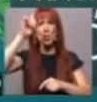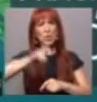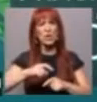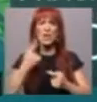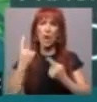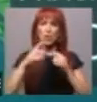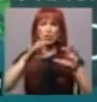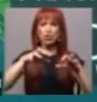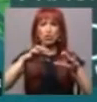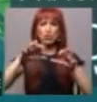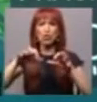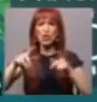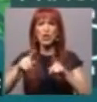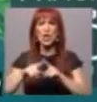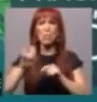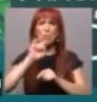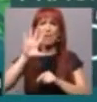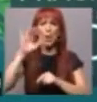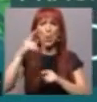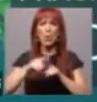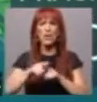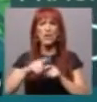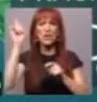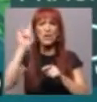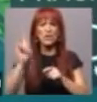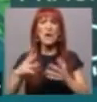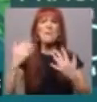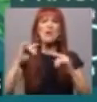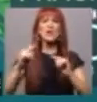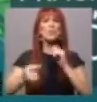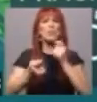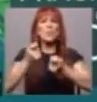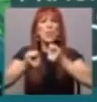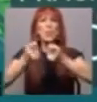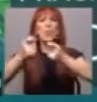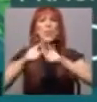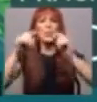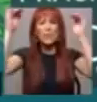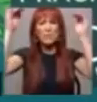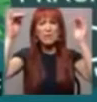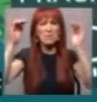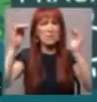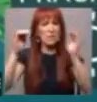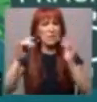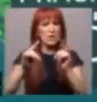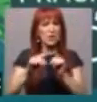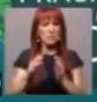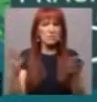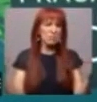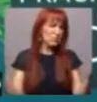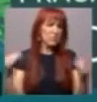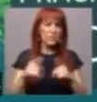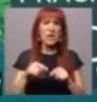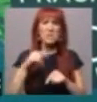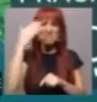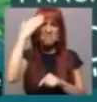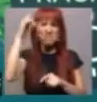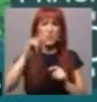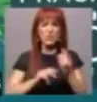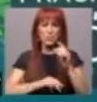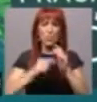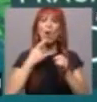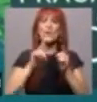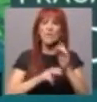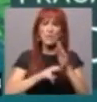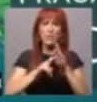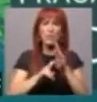ainda com aguaceiros e condições favoráveis à ocorrência de trovoada, mas depois gradualmente vão diminuindo de frequência e de intensidade e já se prevê uma subida